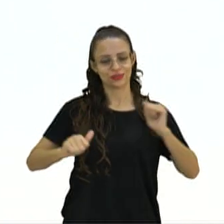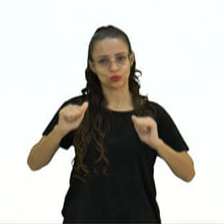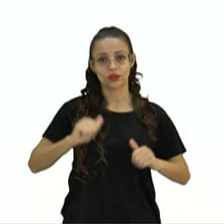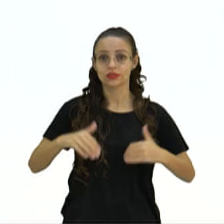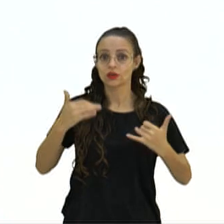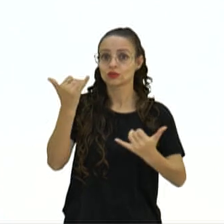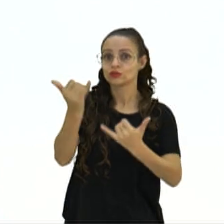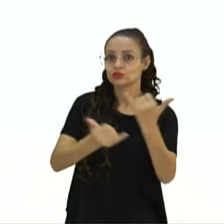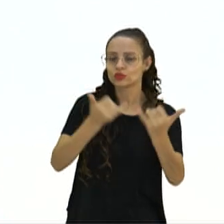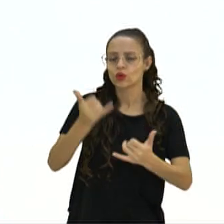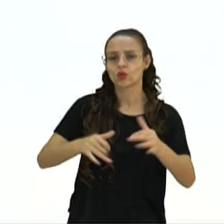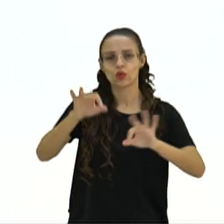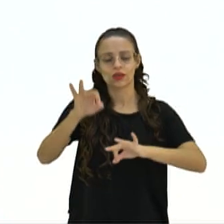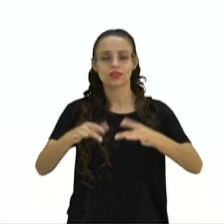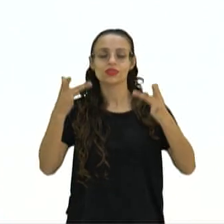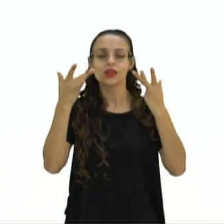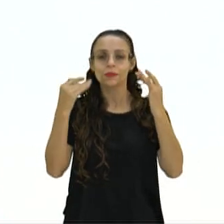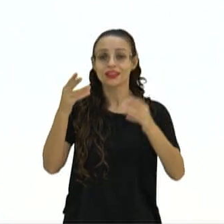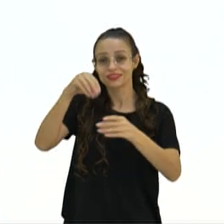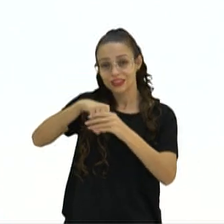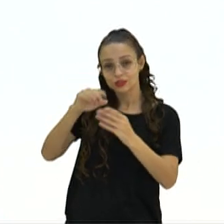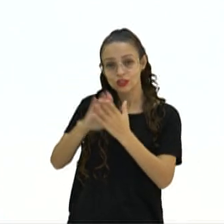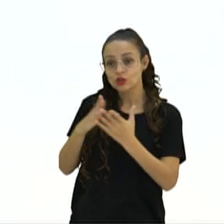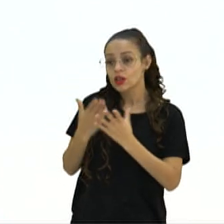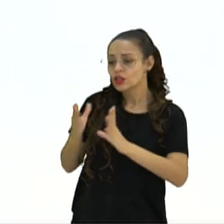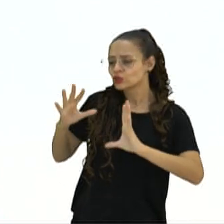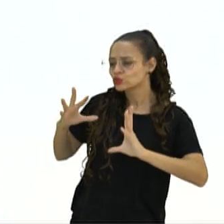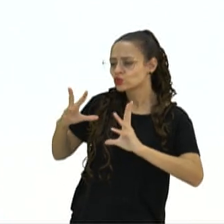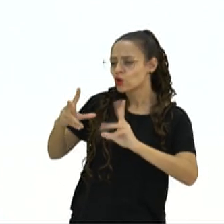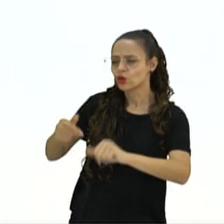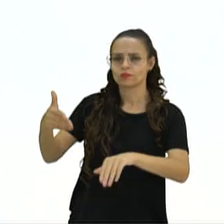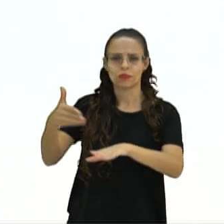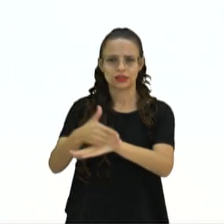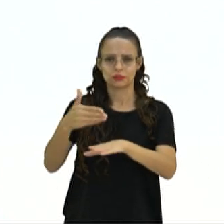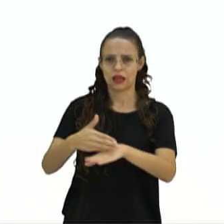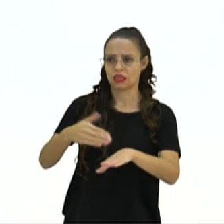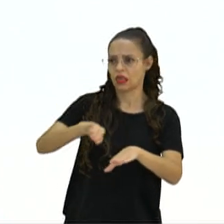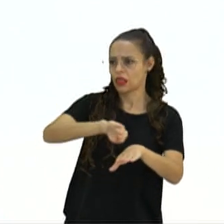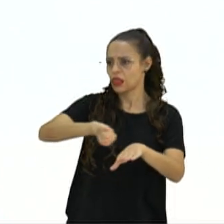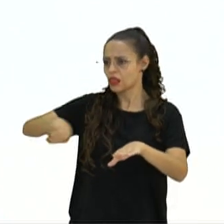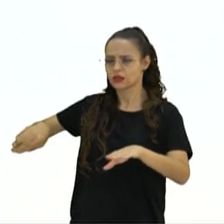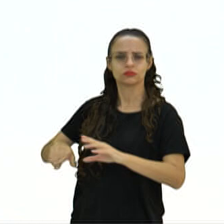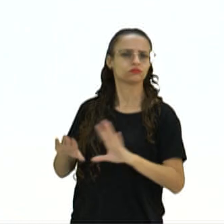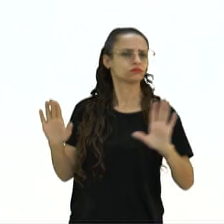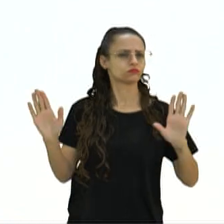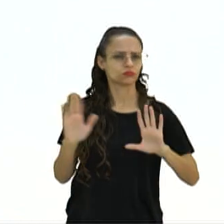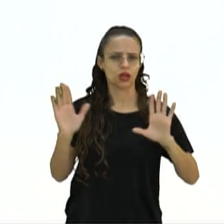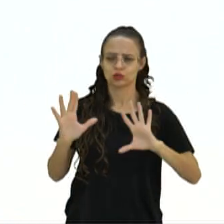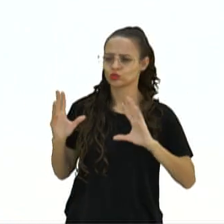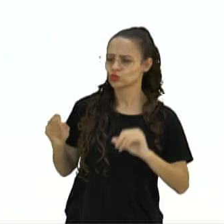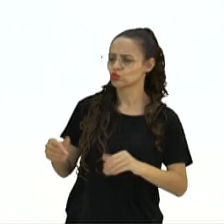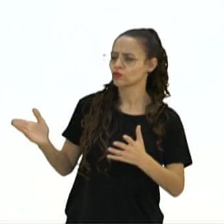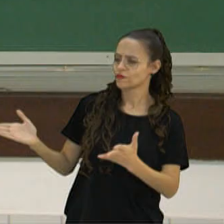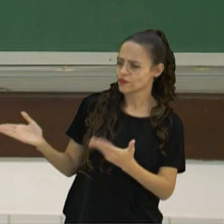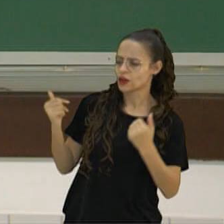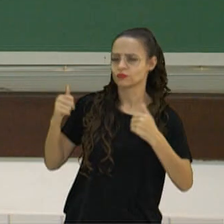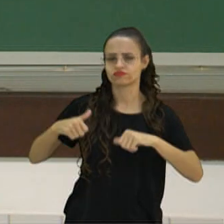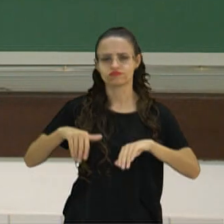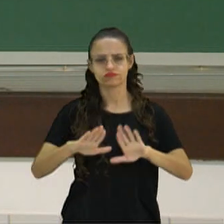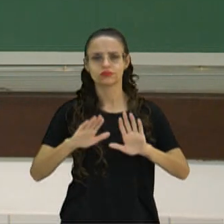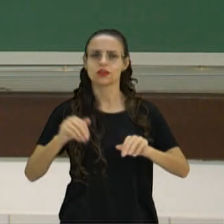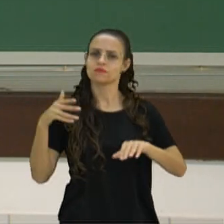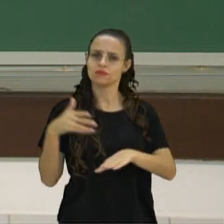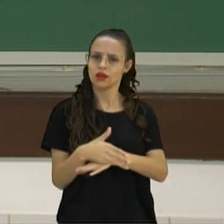jogo dramático realizado na escola, né, todos participam, não há exclusão de nenhum participante, né? Então todos vão estar participando